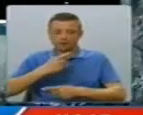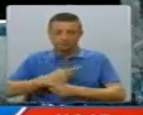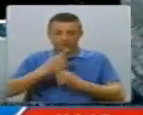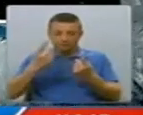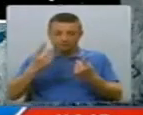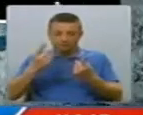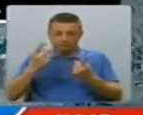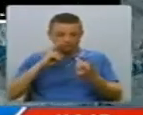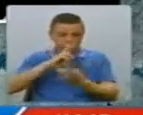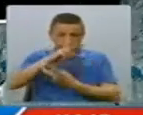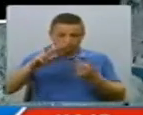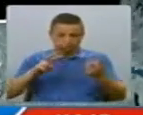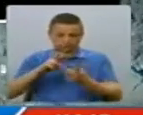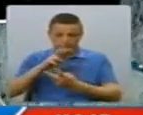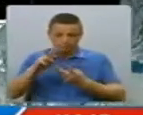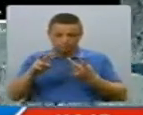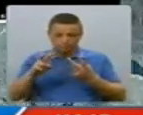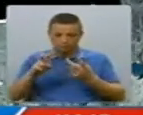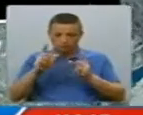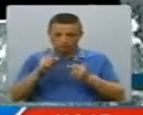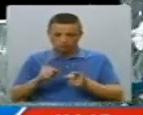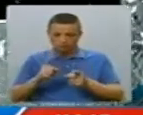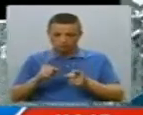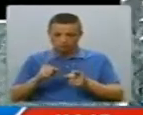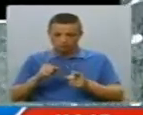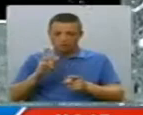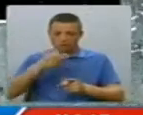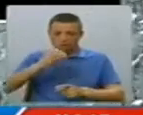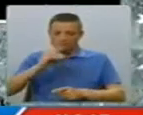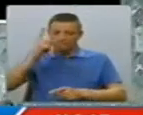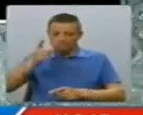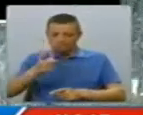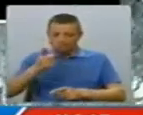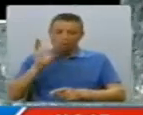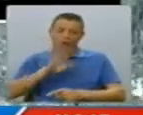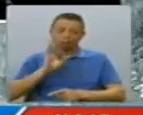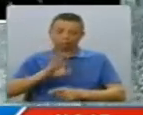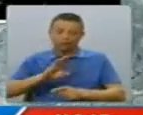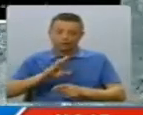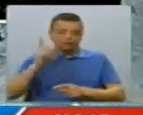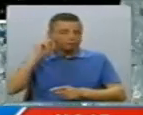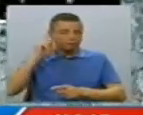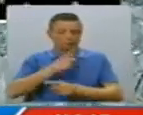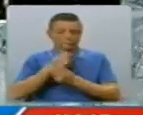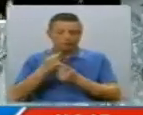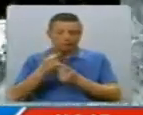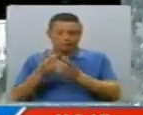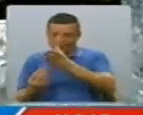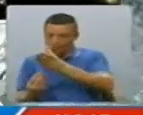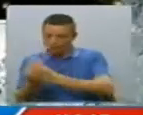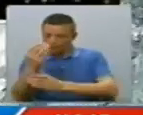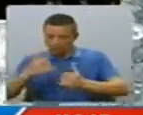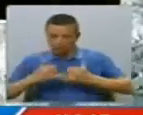foi em concreto à procura de poeira. E porquê é que a poeira é tão importante? Porque a poeira é o que dá origem mais tarde